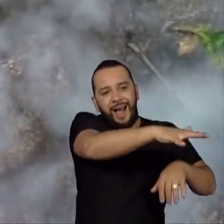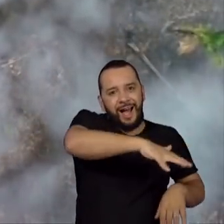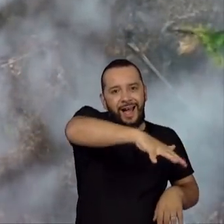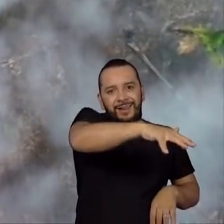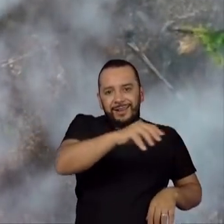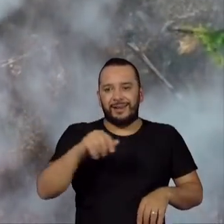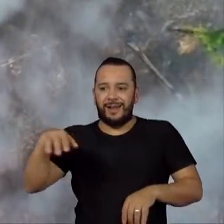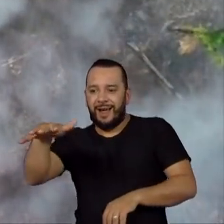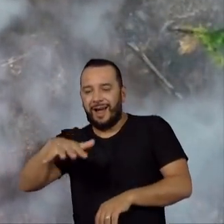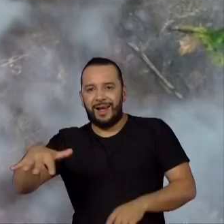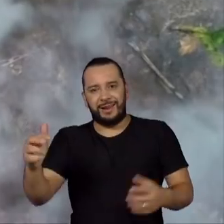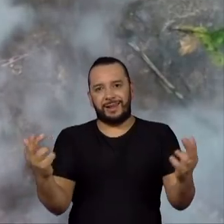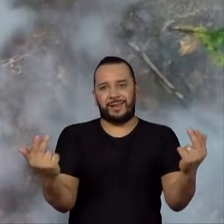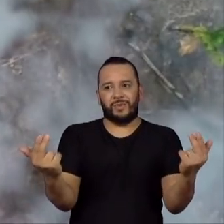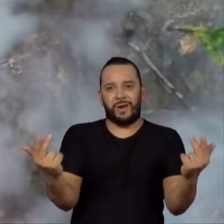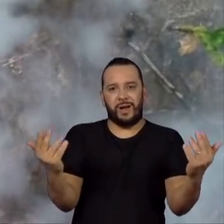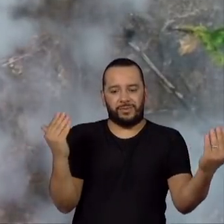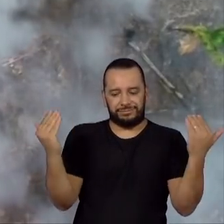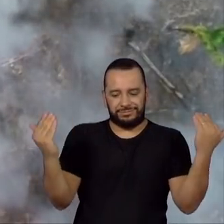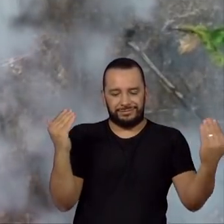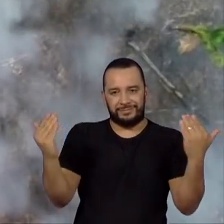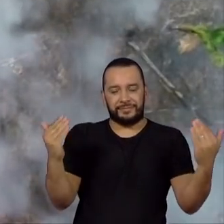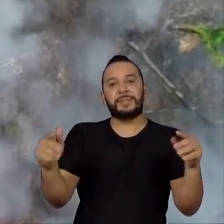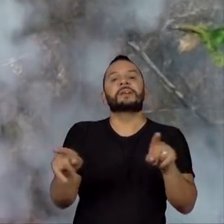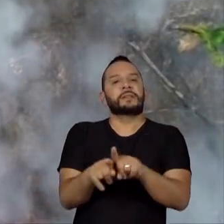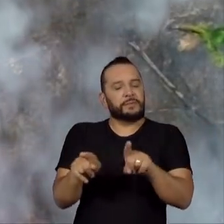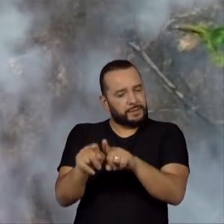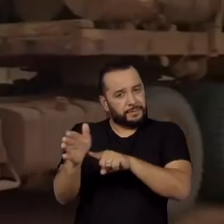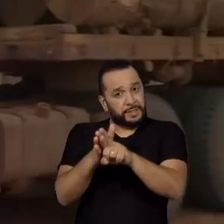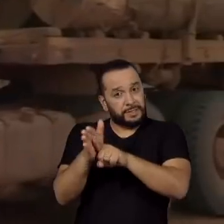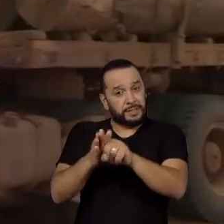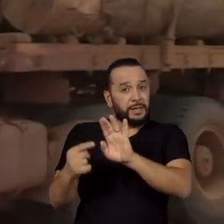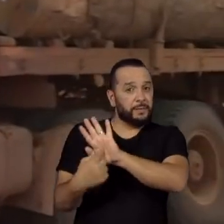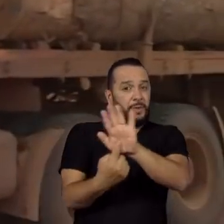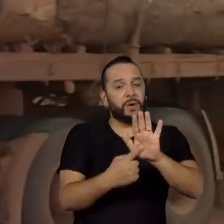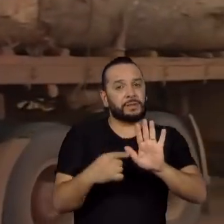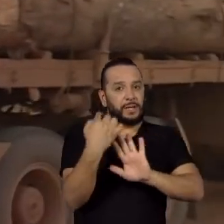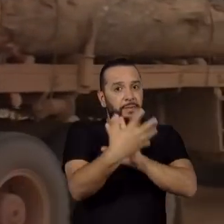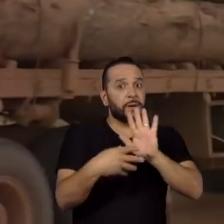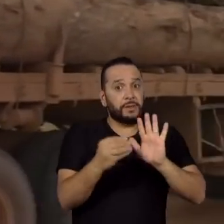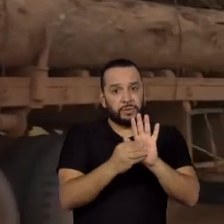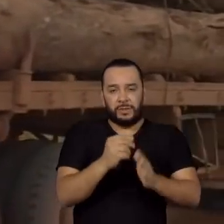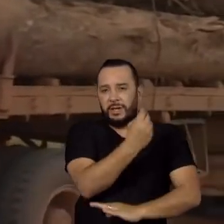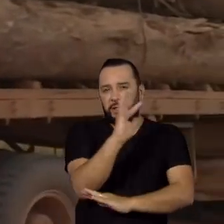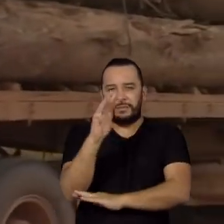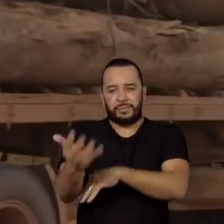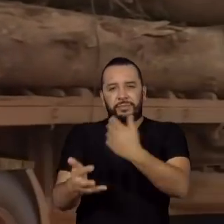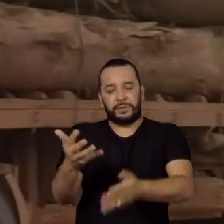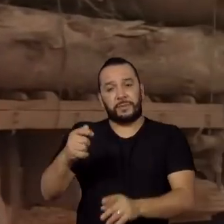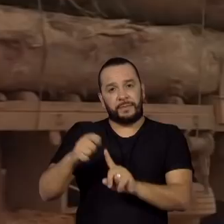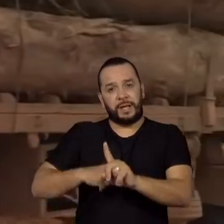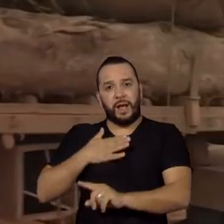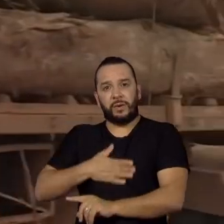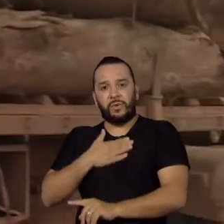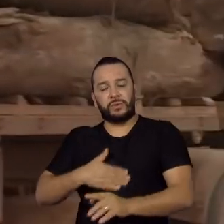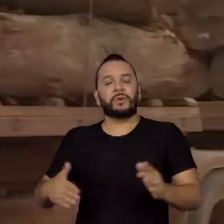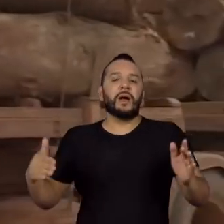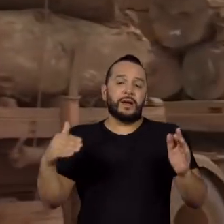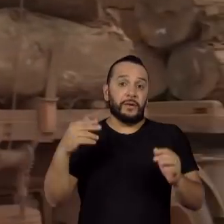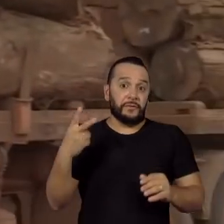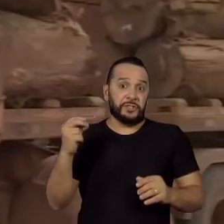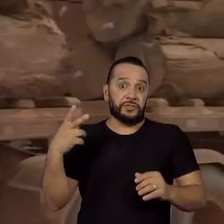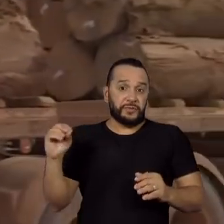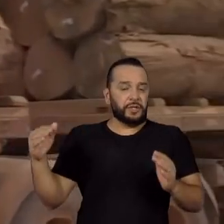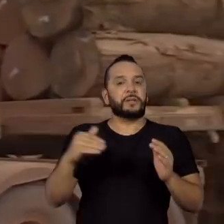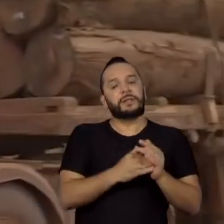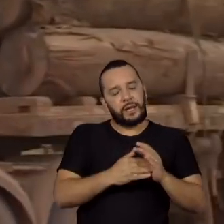ONG Amazon revela que o desmatamento na Amazônia entre agosto de 2020 e julho de 2021 é